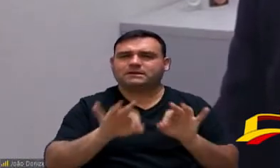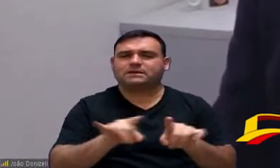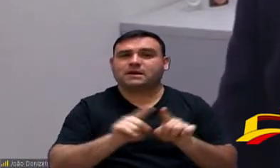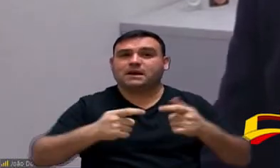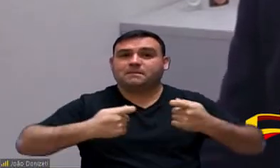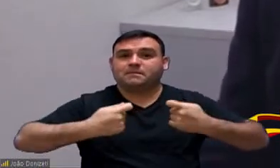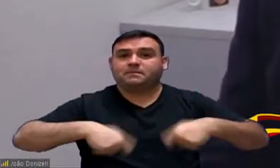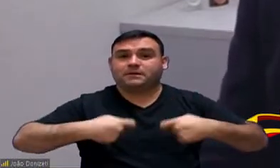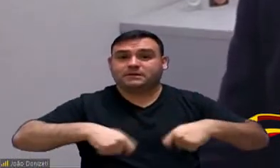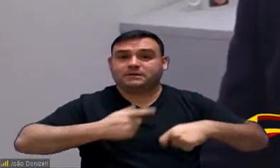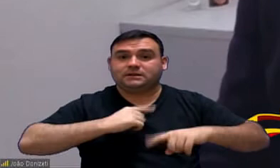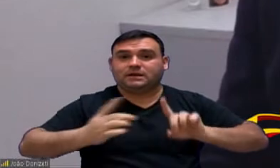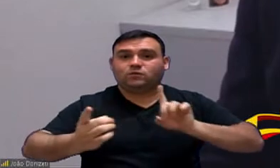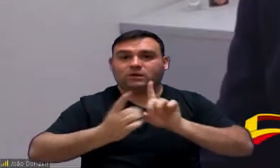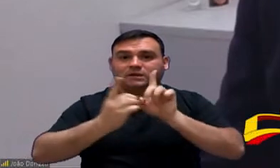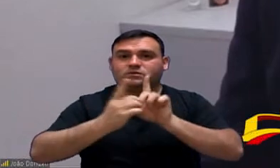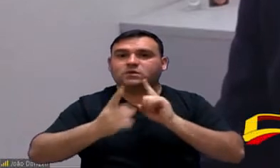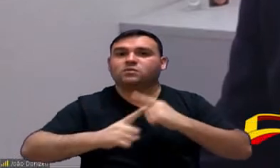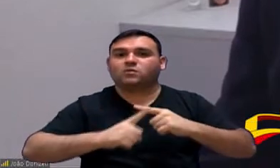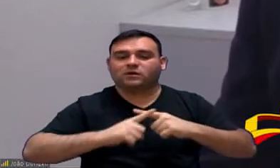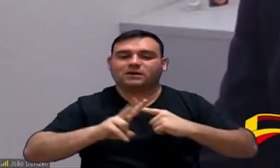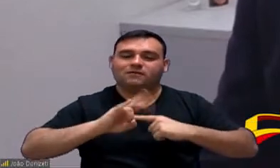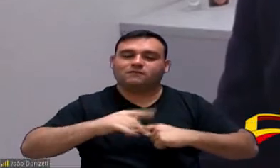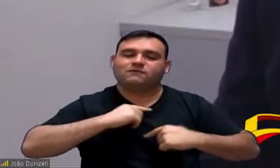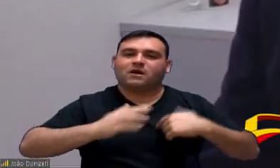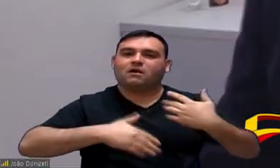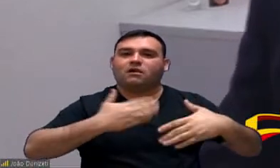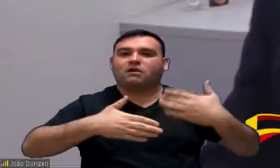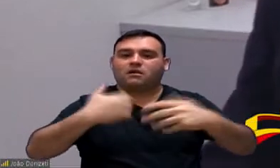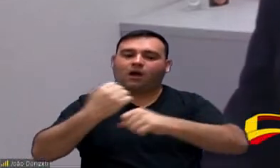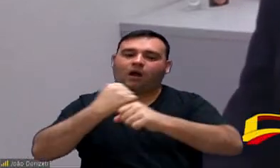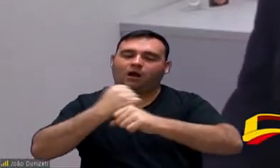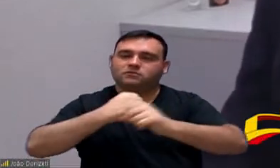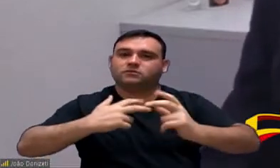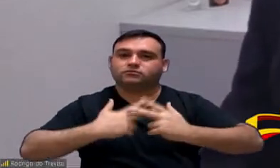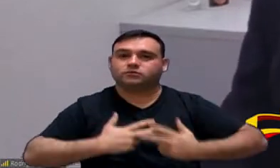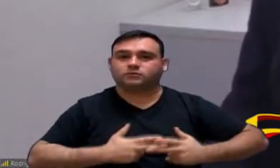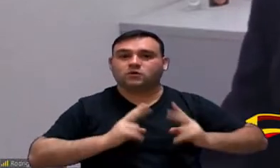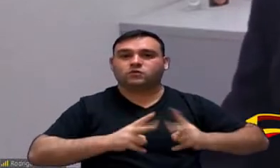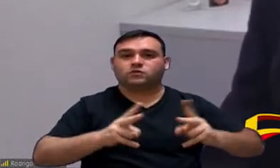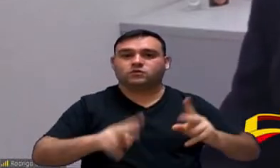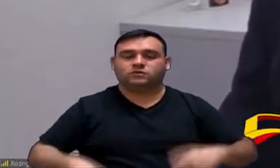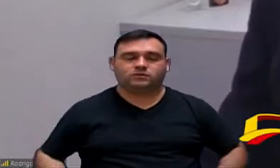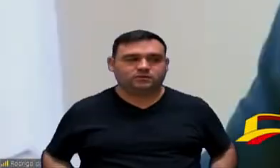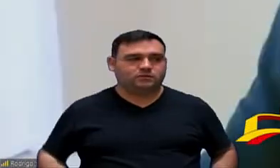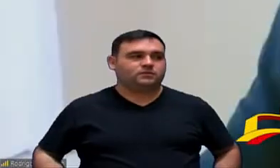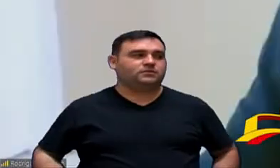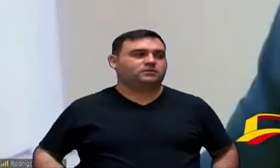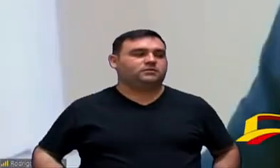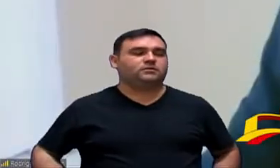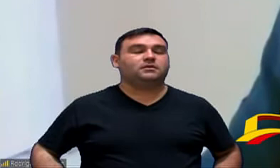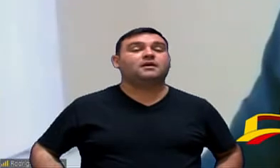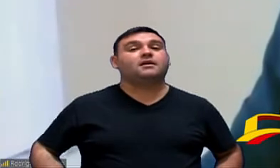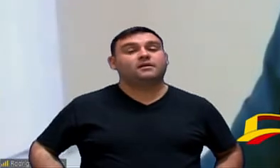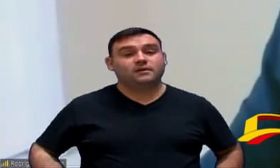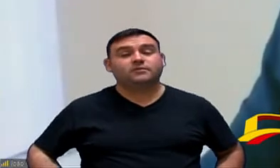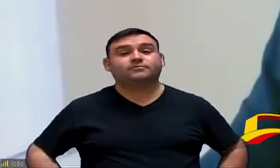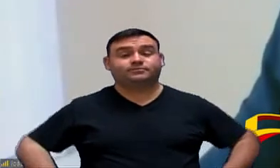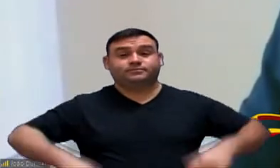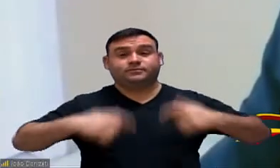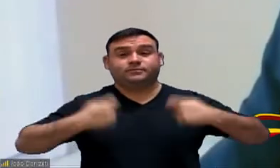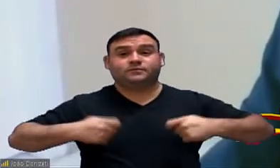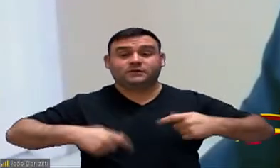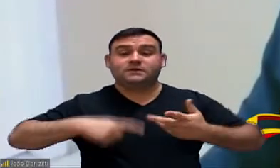precisar desse atendimento, porque vão levar essa sequela ainda por muitos anos. Então, parabéns por esse atendimento. Eu acho que tem que fazer